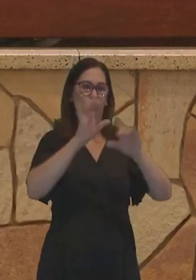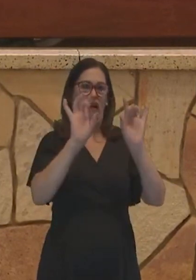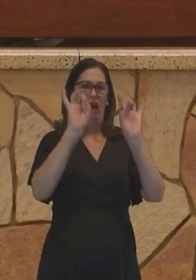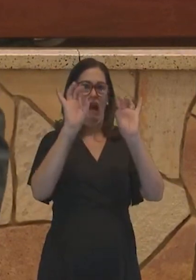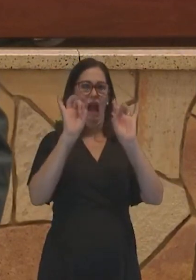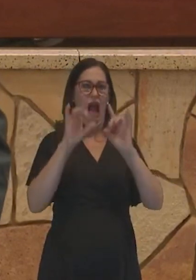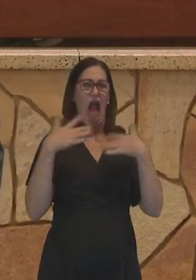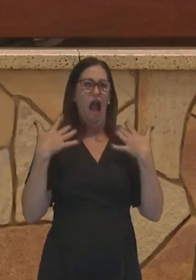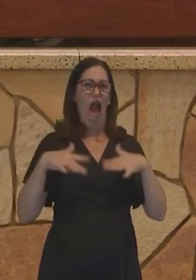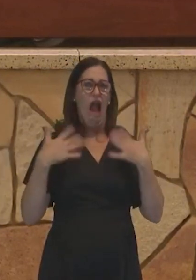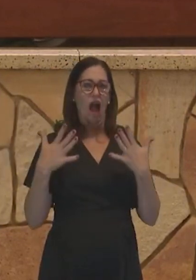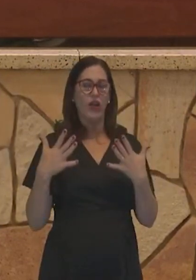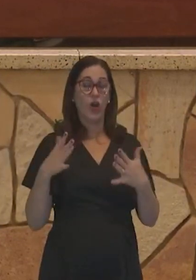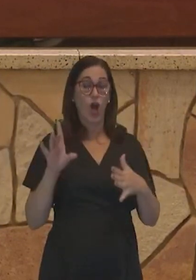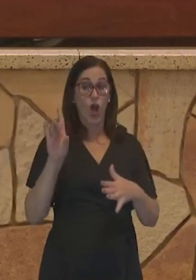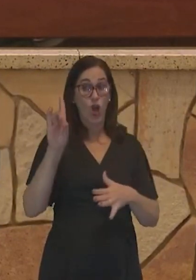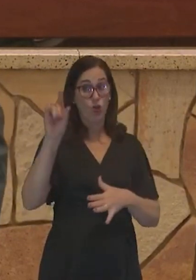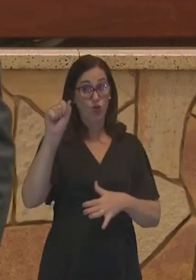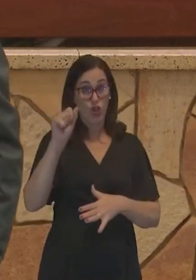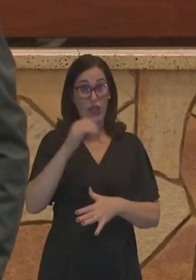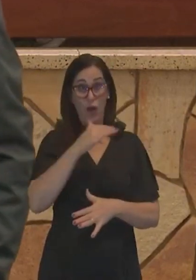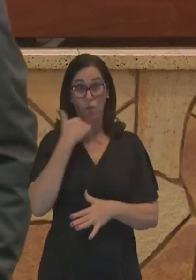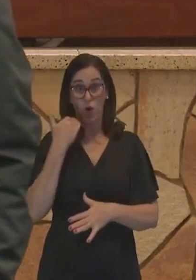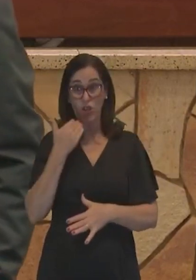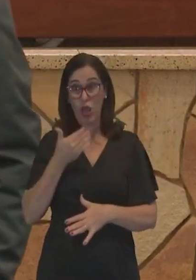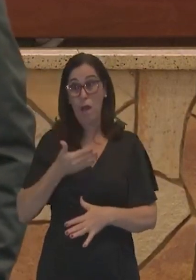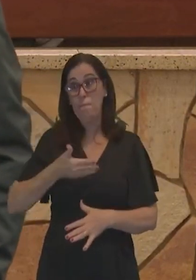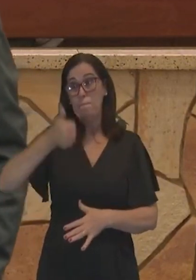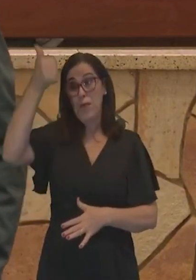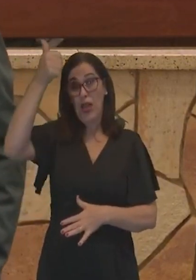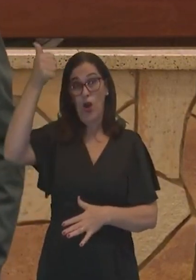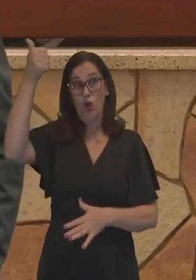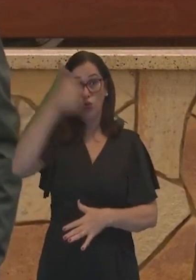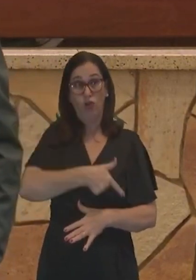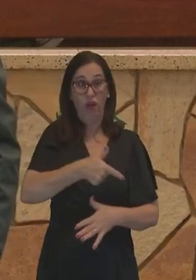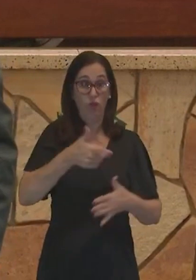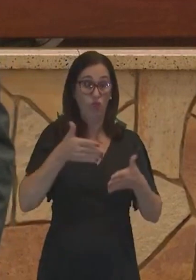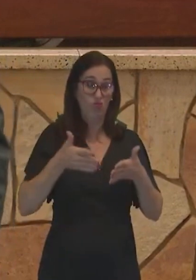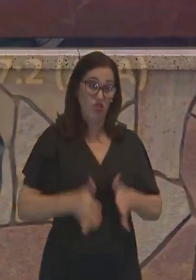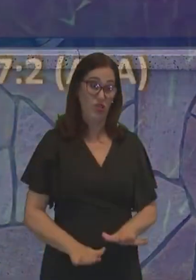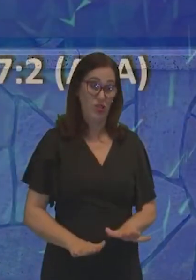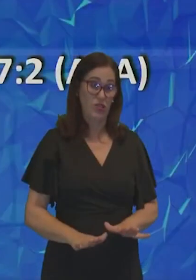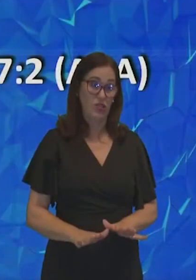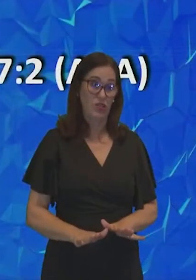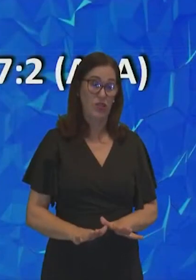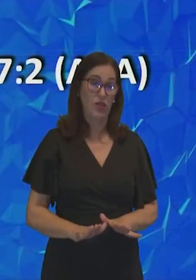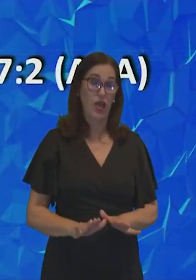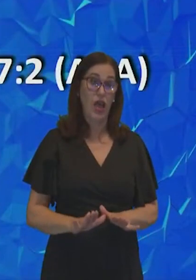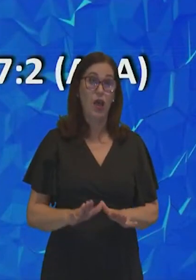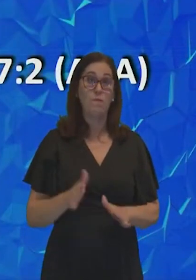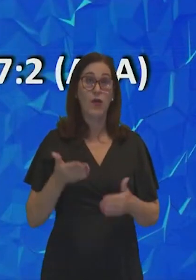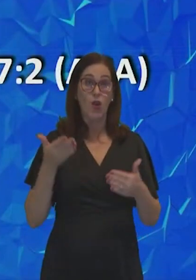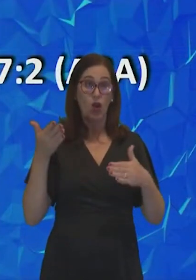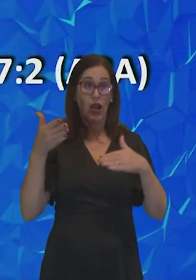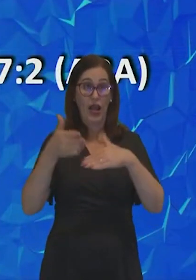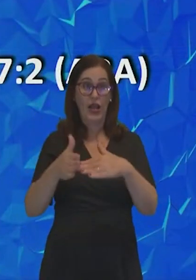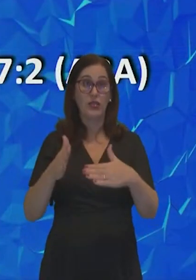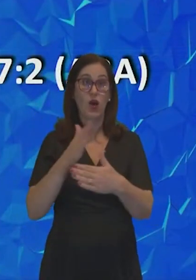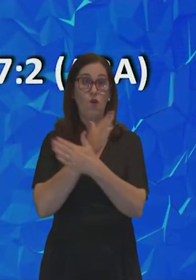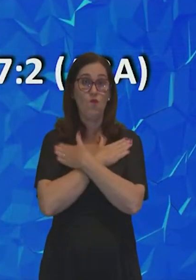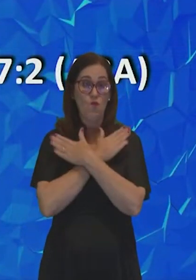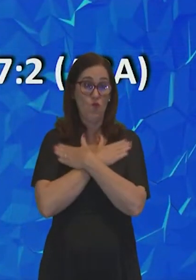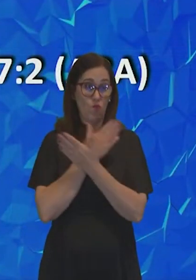e o dia da morte melhor do que o dia do nascimento. Melhor é ir na casa onde há luto do que ir na casa